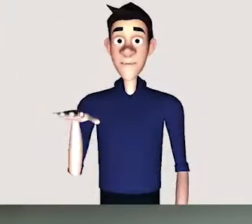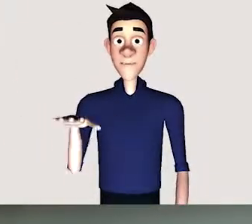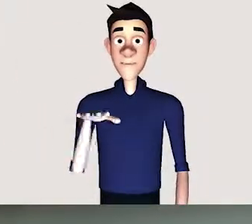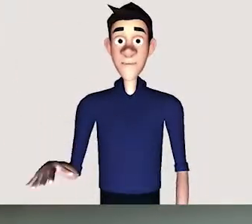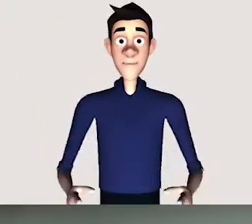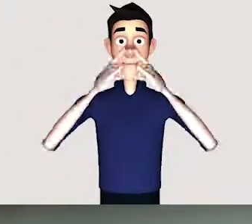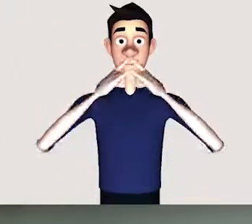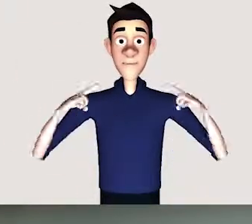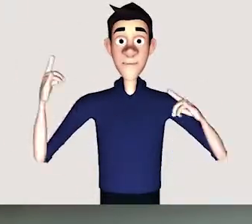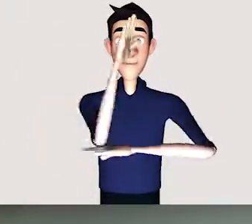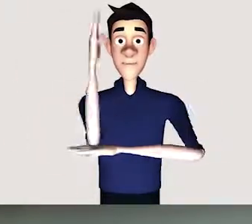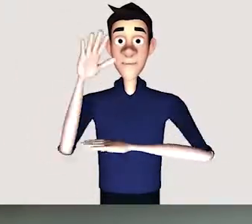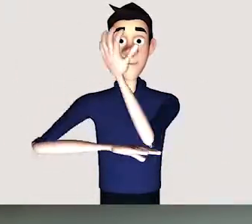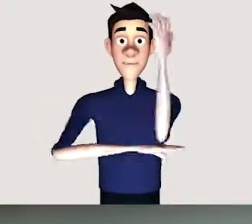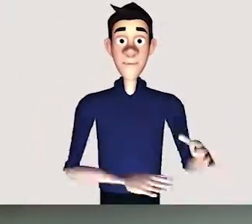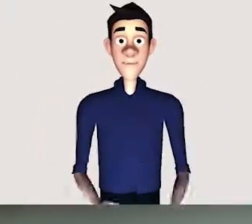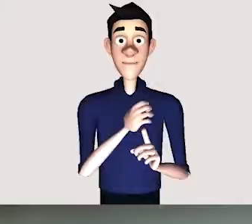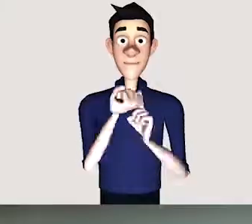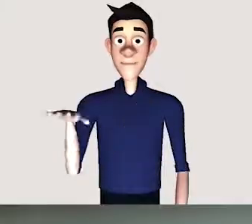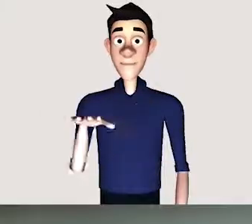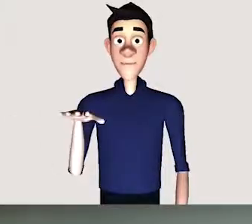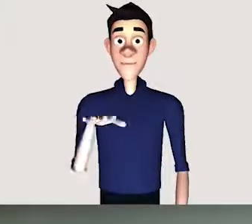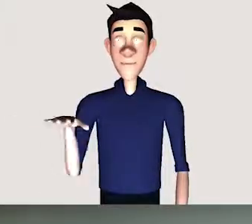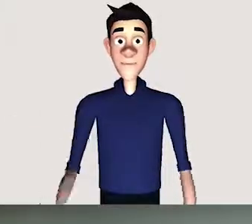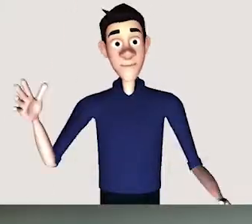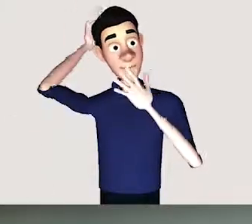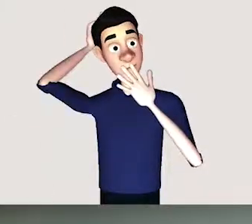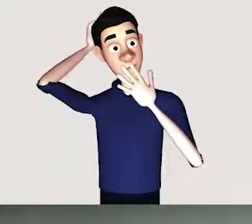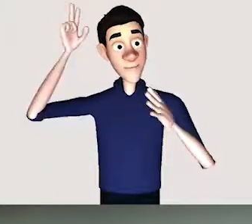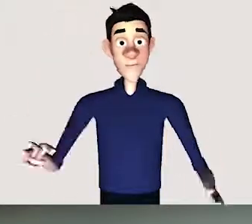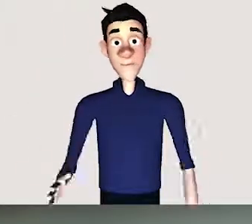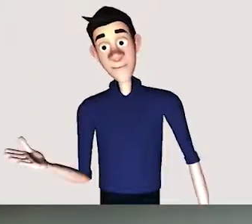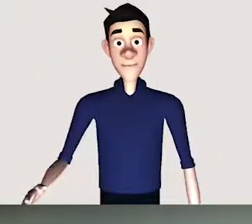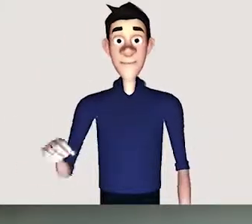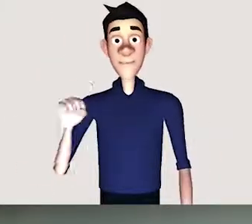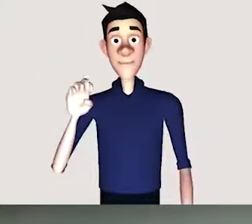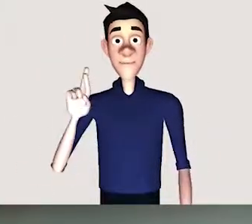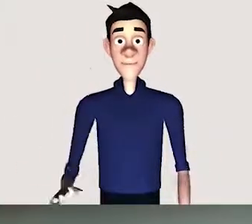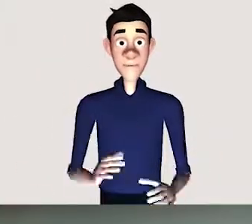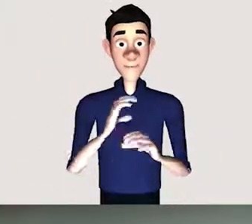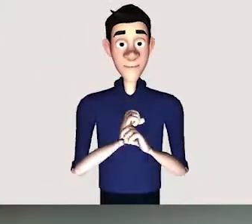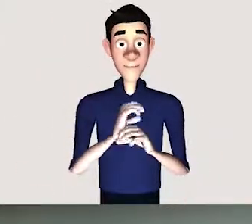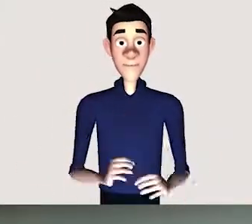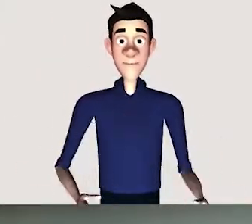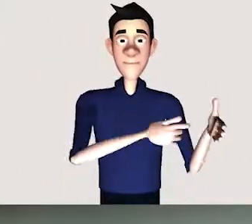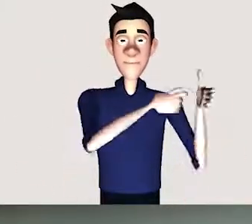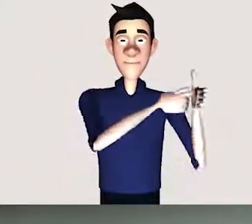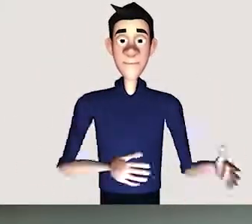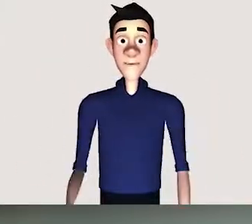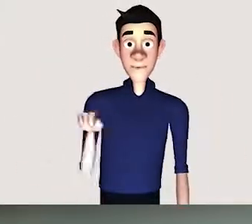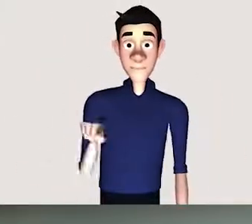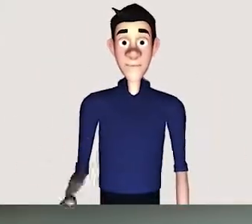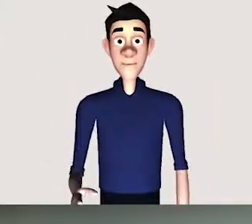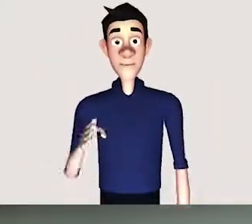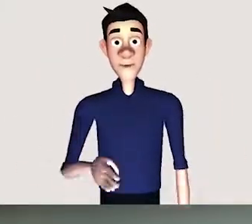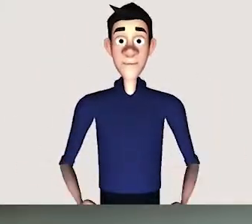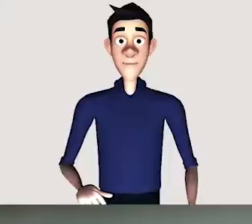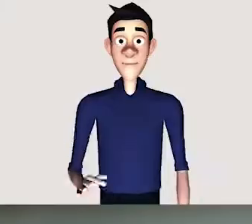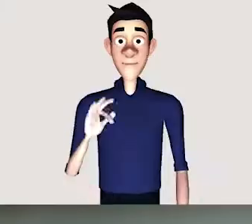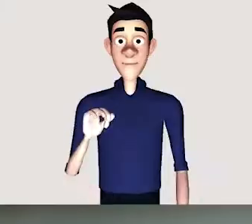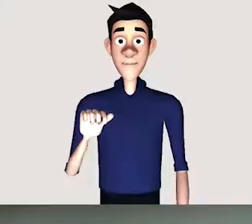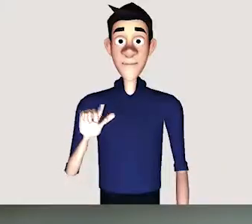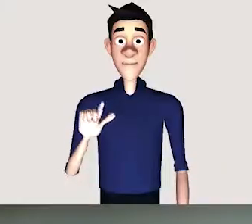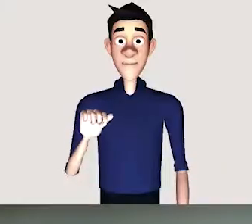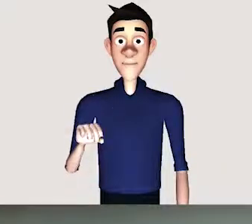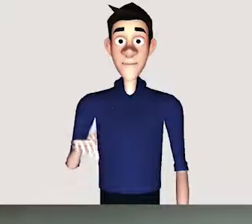memória e cidadania, esses aspectos vão ficando claros e como eles estão entrelaçados. Os museus podem